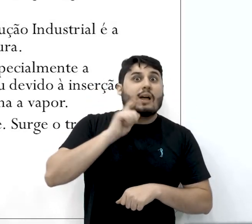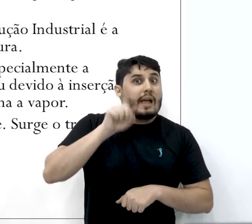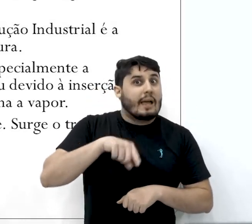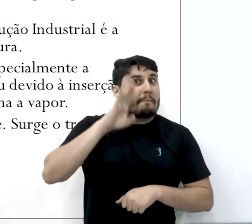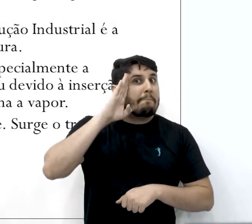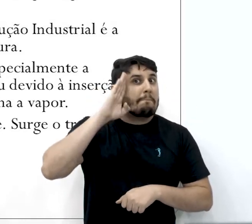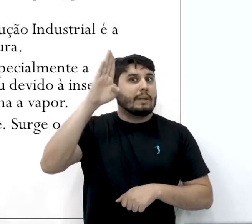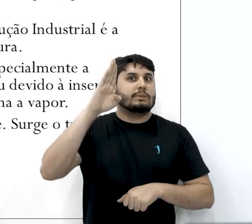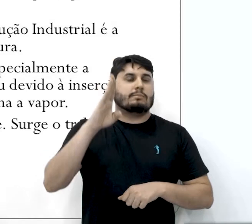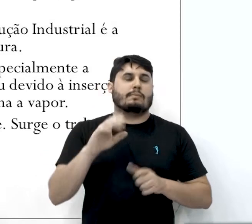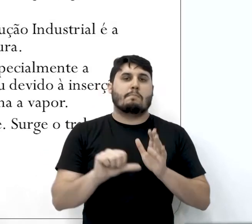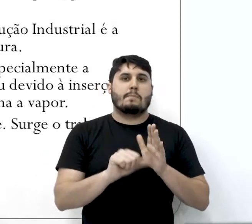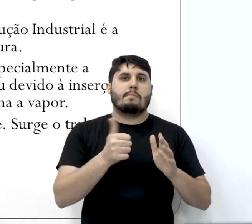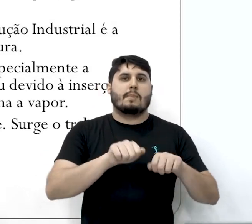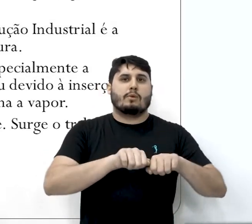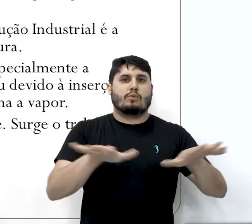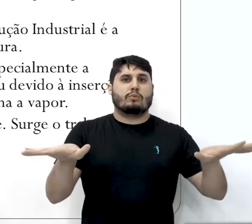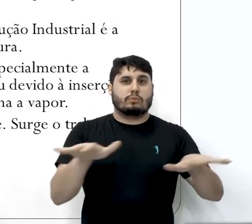da manufatura pela